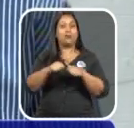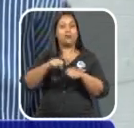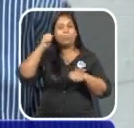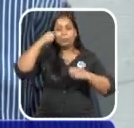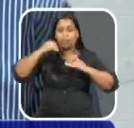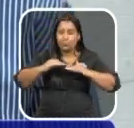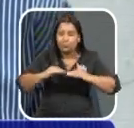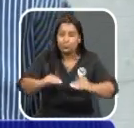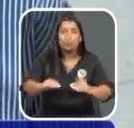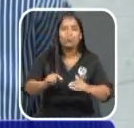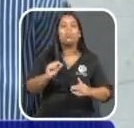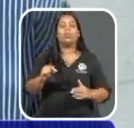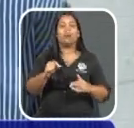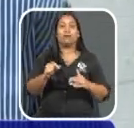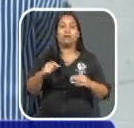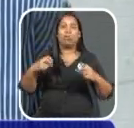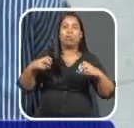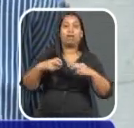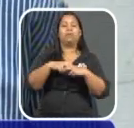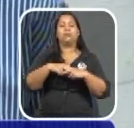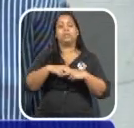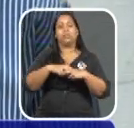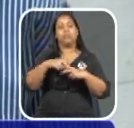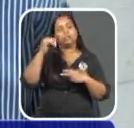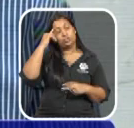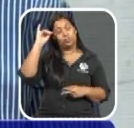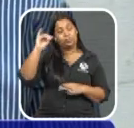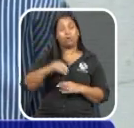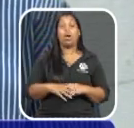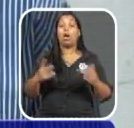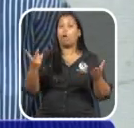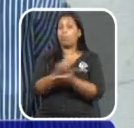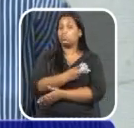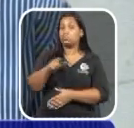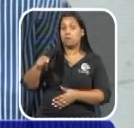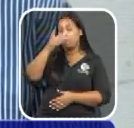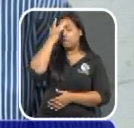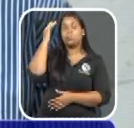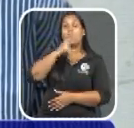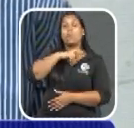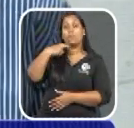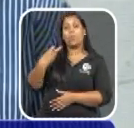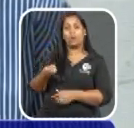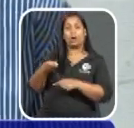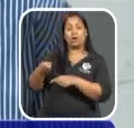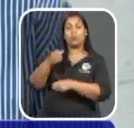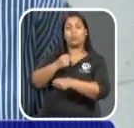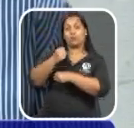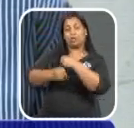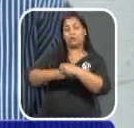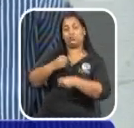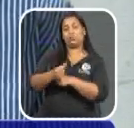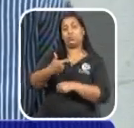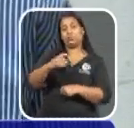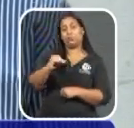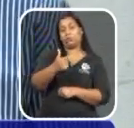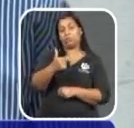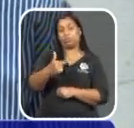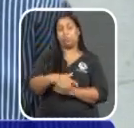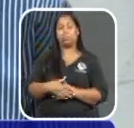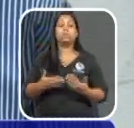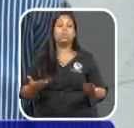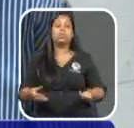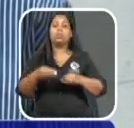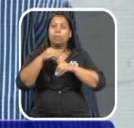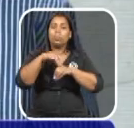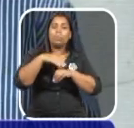acidentes fossem evitados. Inclusive, teve uma morte fatal nessa mesma rotatória neste ano de 2022. Então, essas indicações